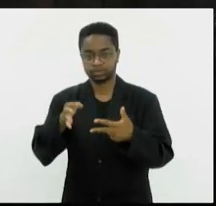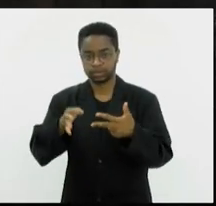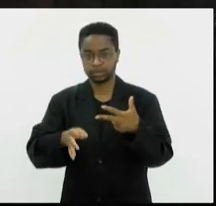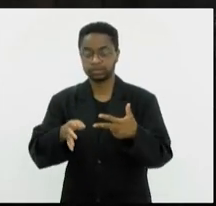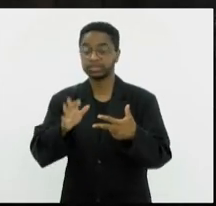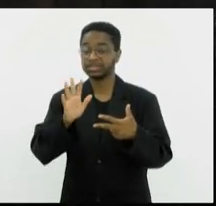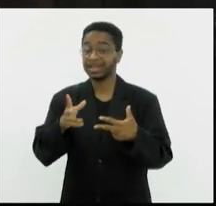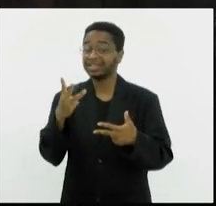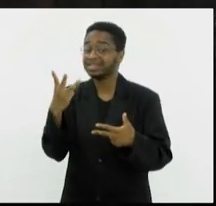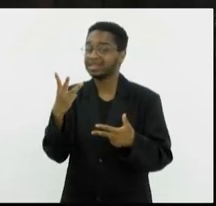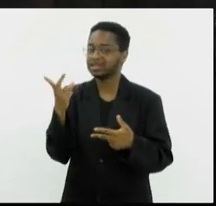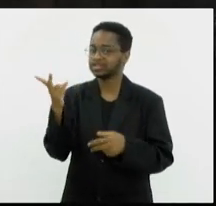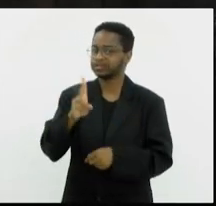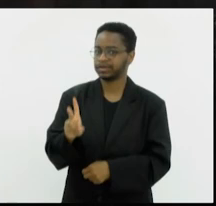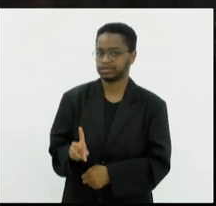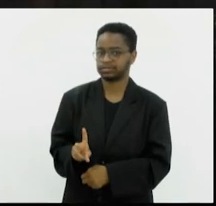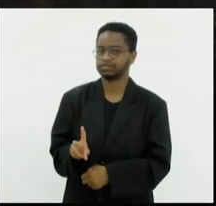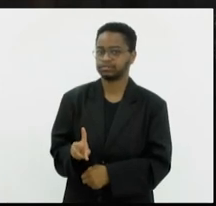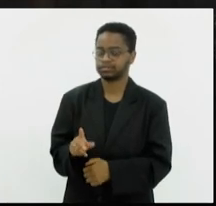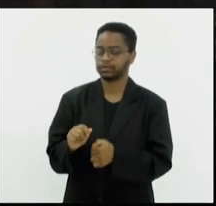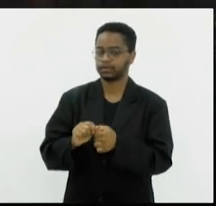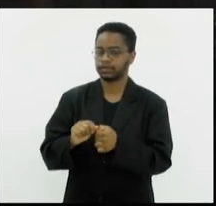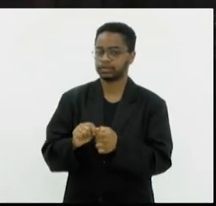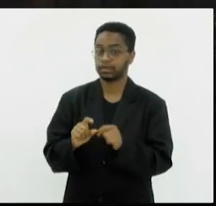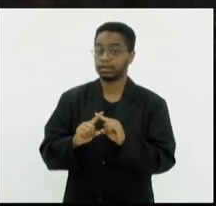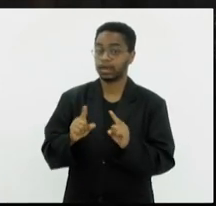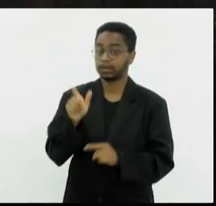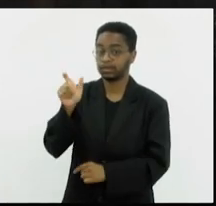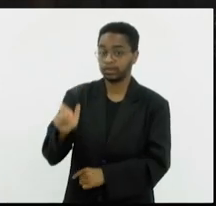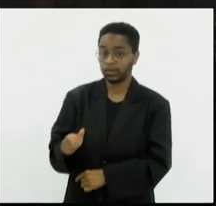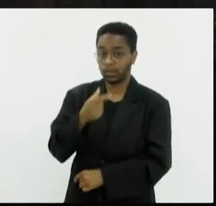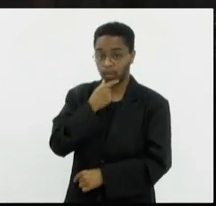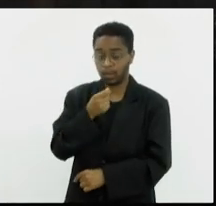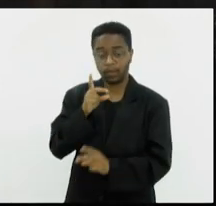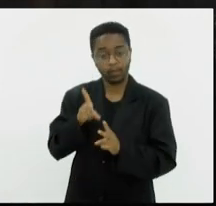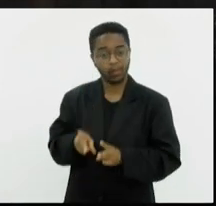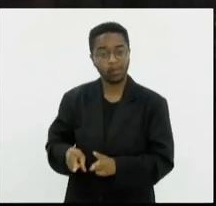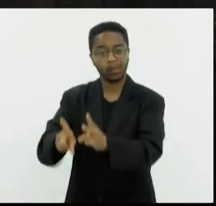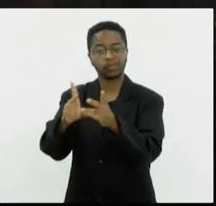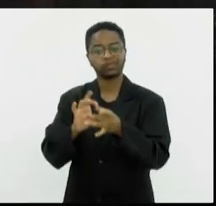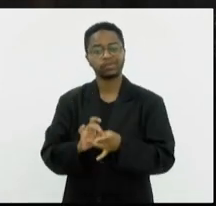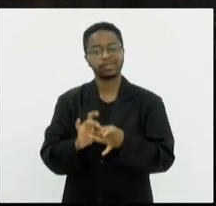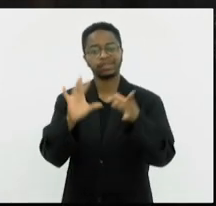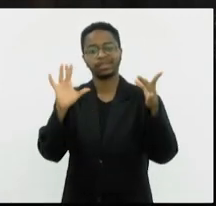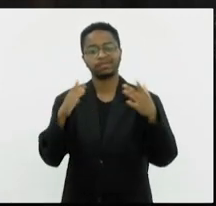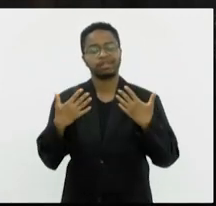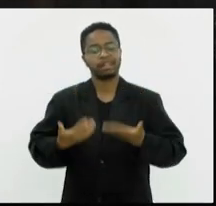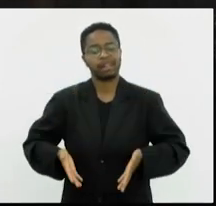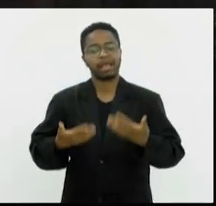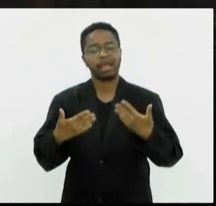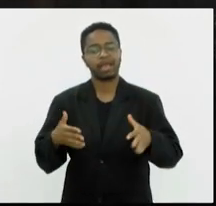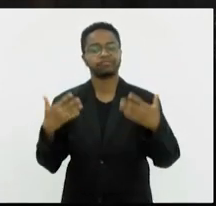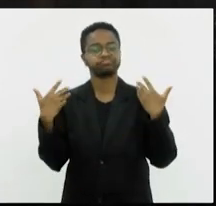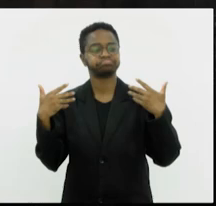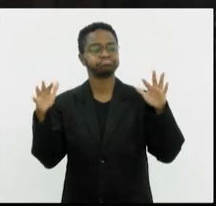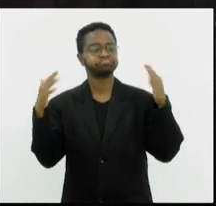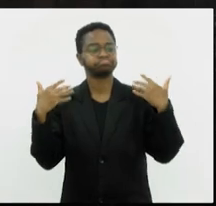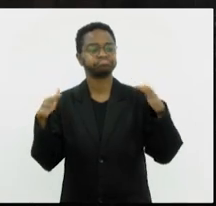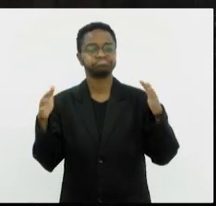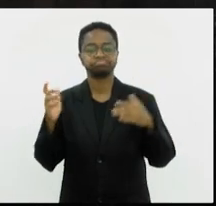três vezes e ele continuou livre leve e